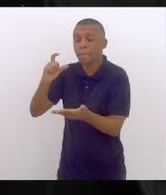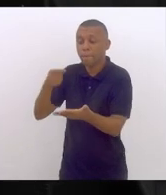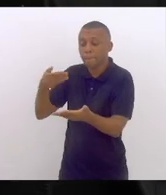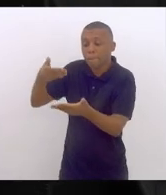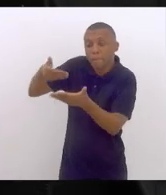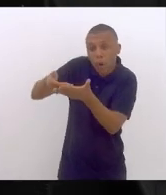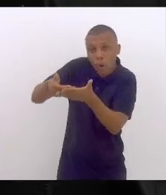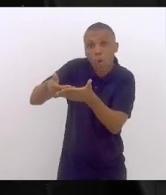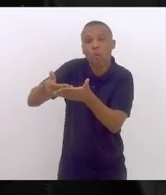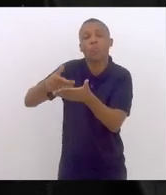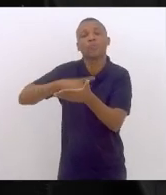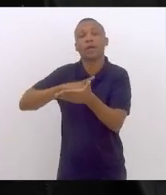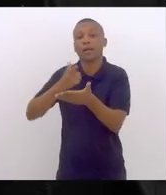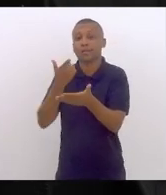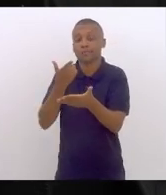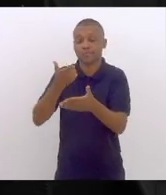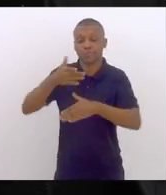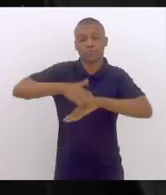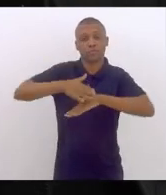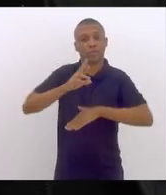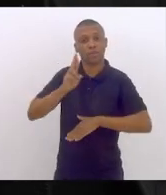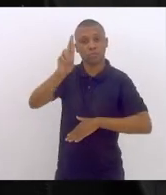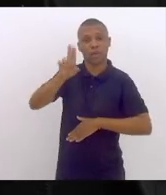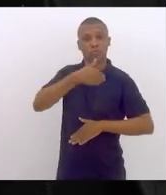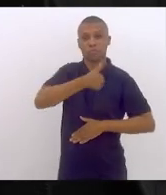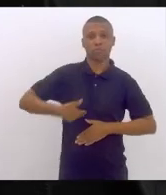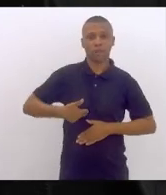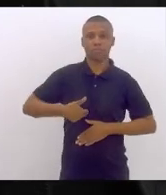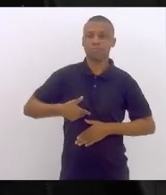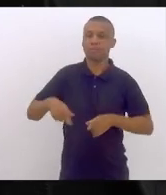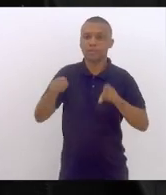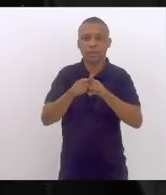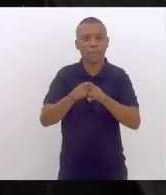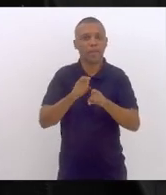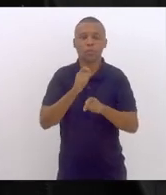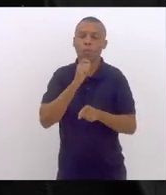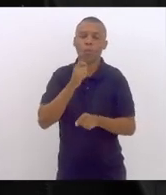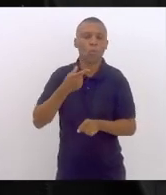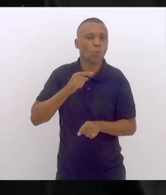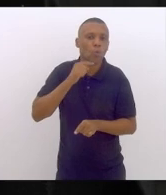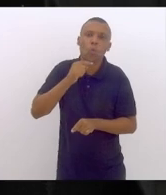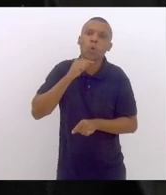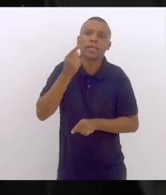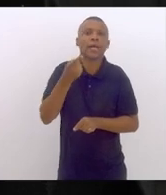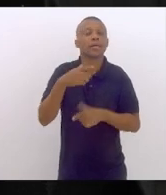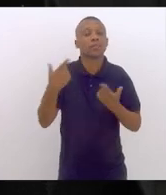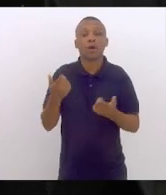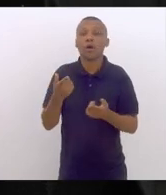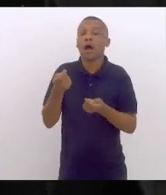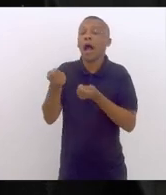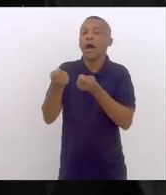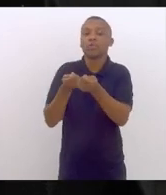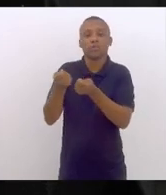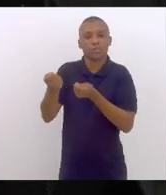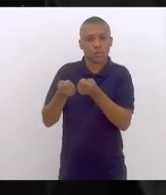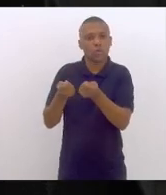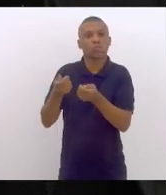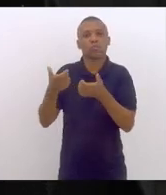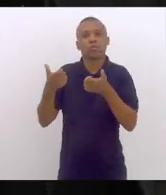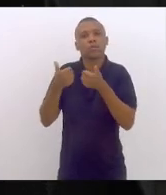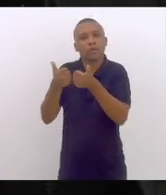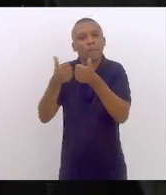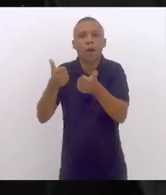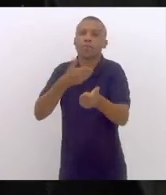do estado do órgão público estadual também não aconteceu ali não é cumprido então a gestão do transporte público do Rio de Janeiro é uma vergonha